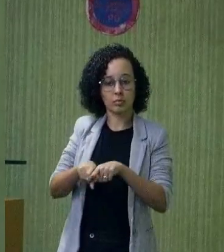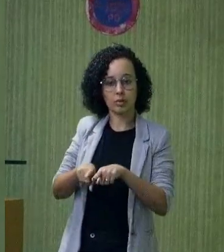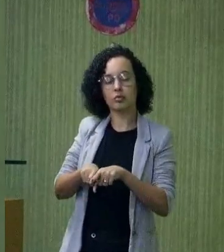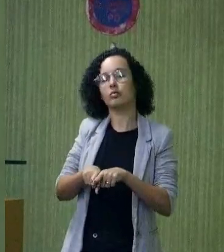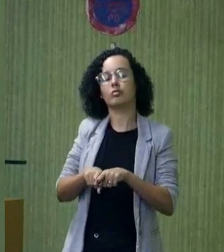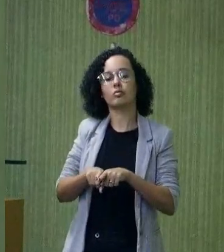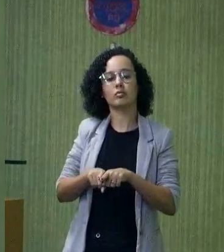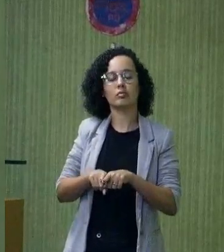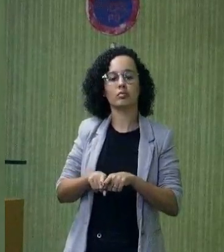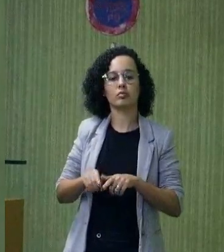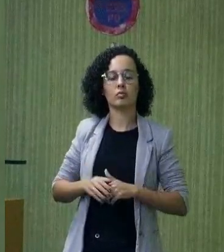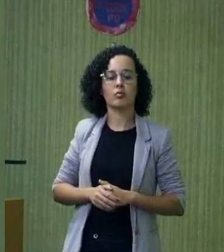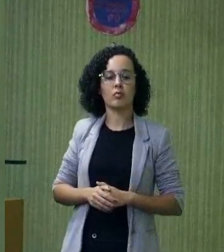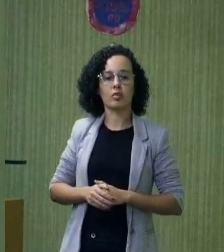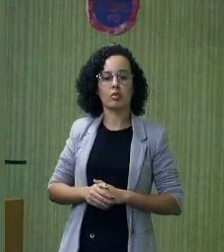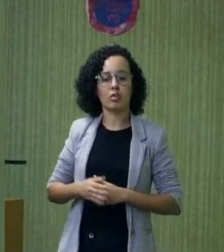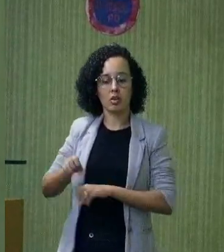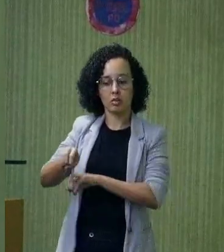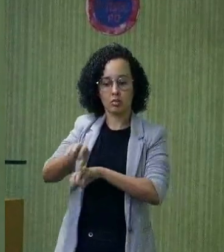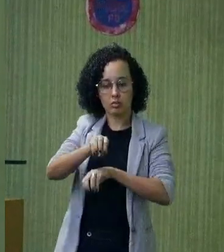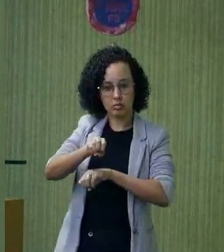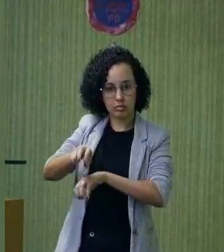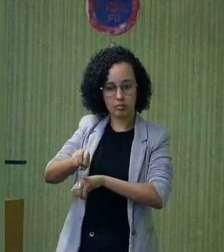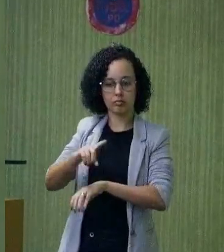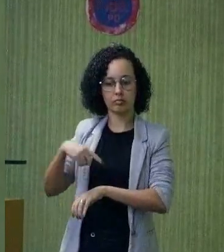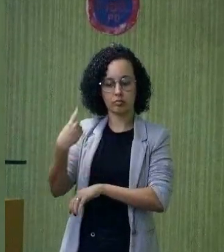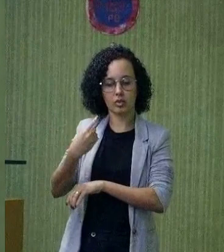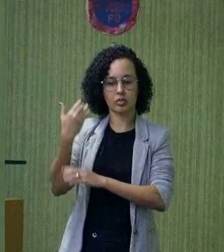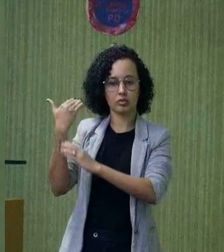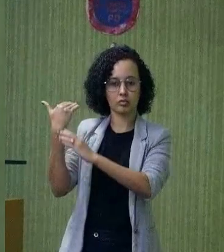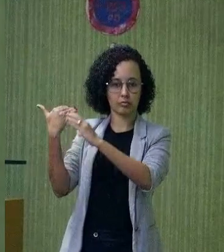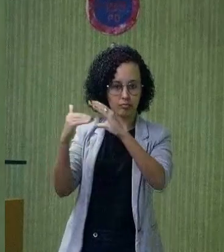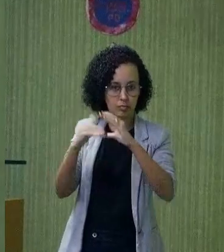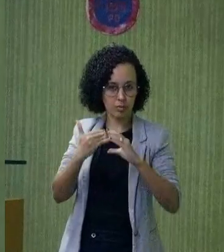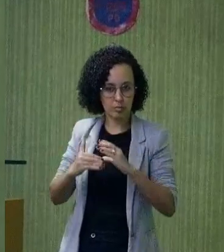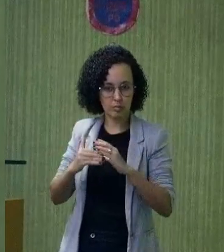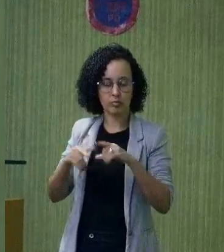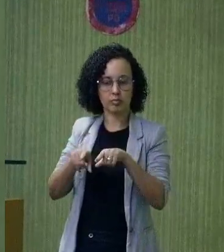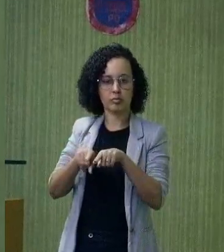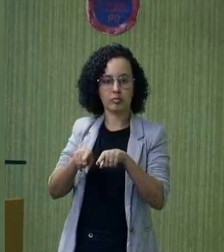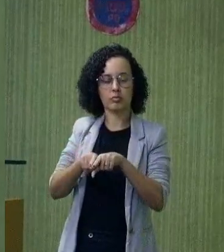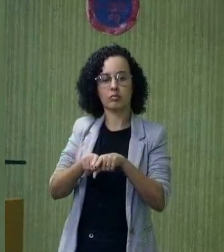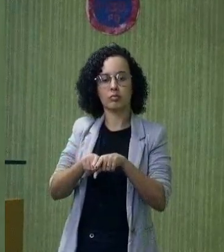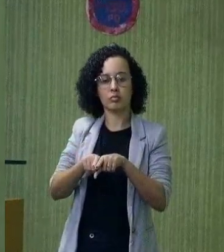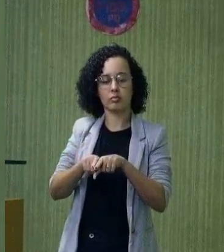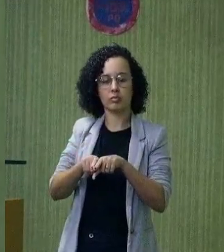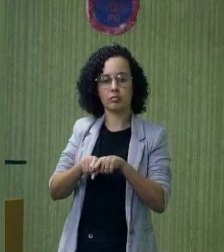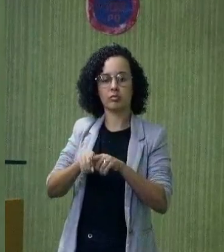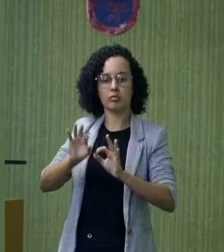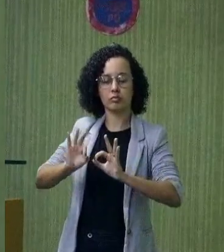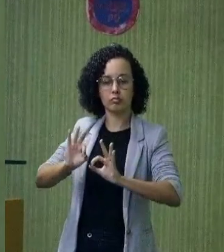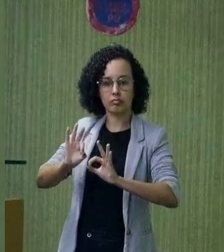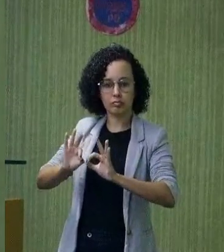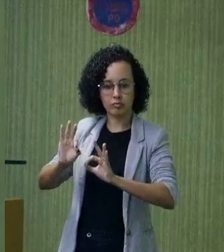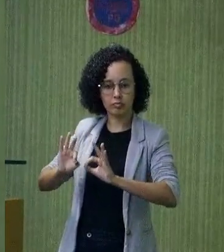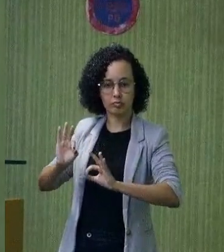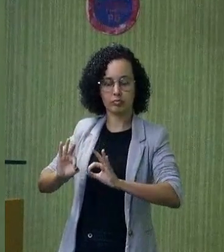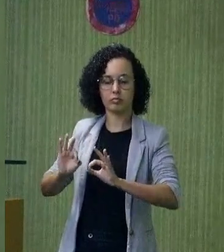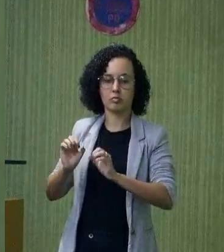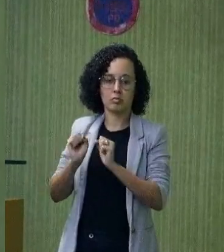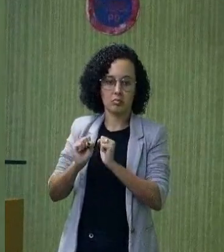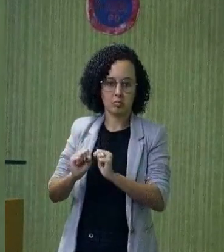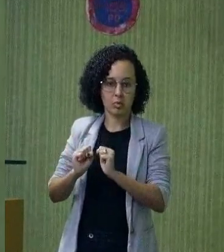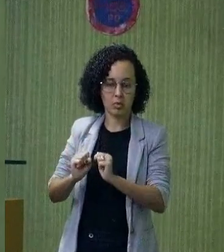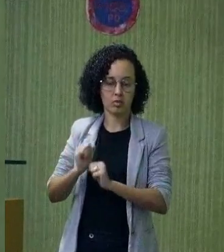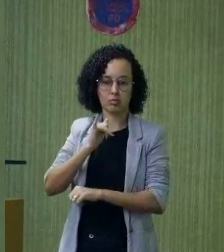providências relacionadas ao direito de educação a gente encaminhou também eh também tomou medidas e a gente pode aqui dar